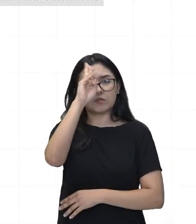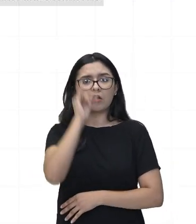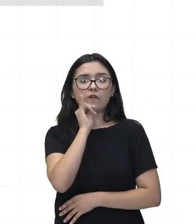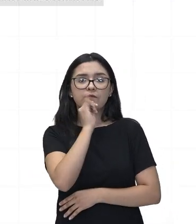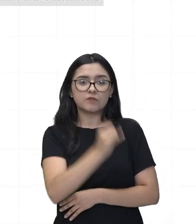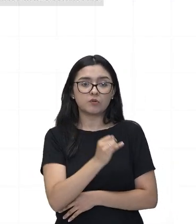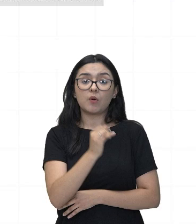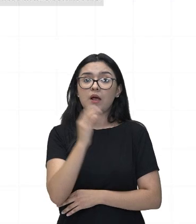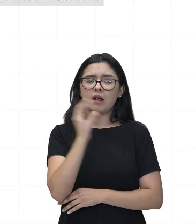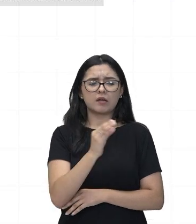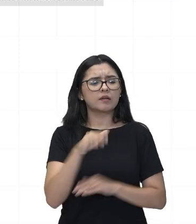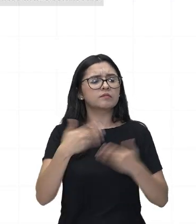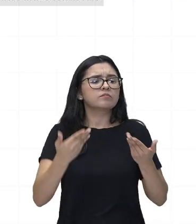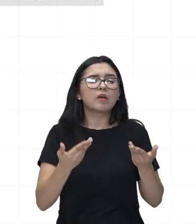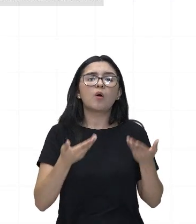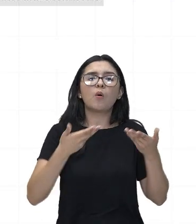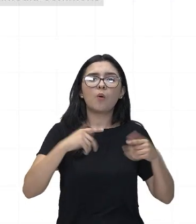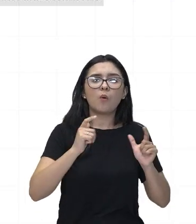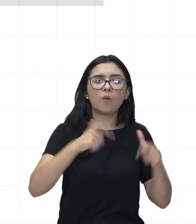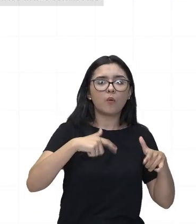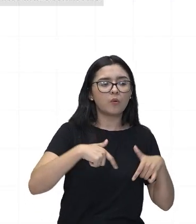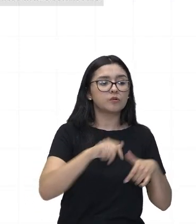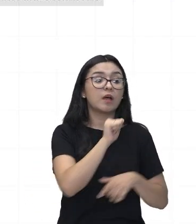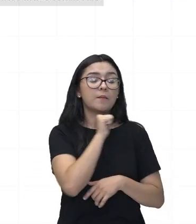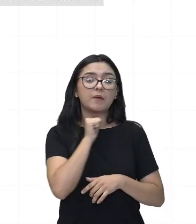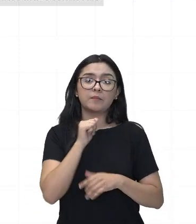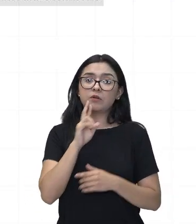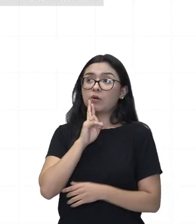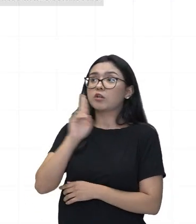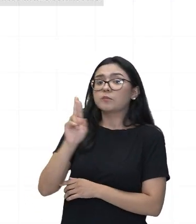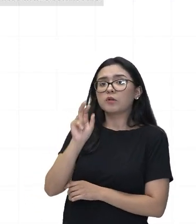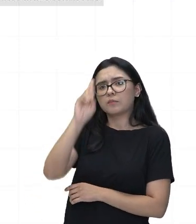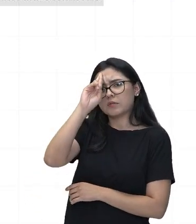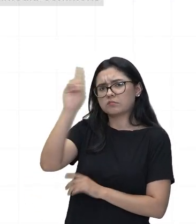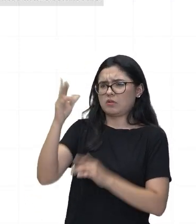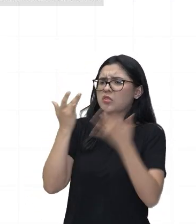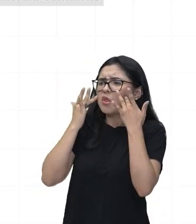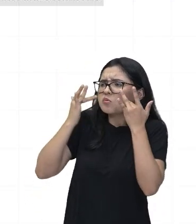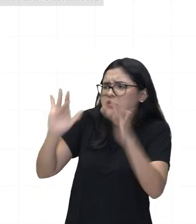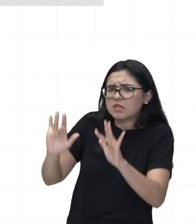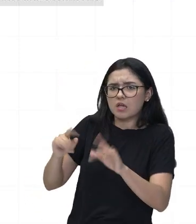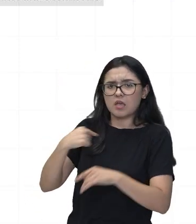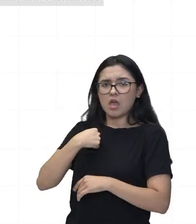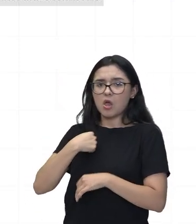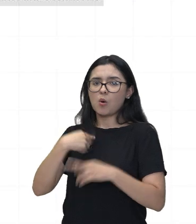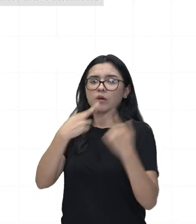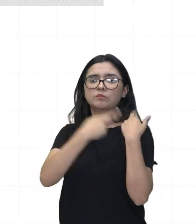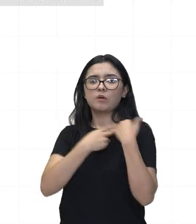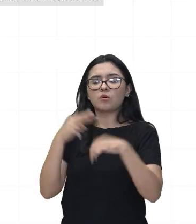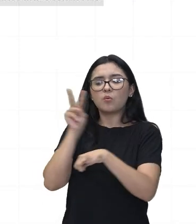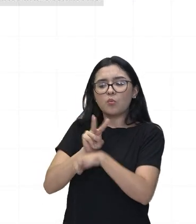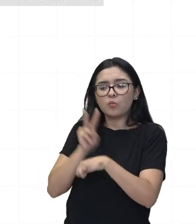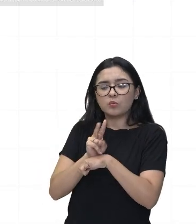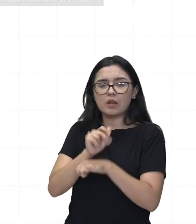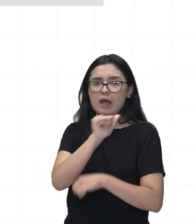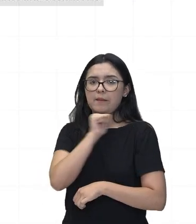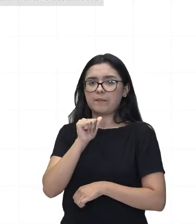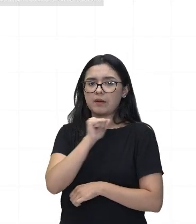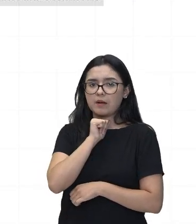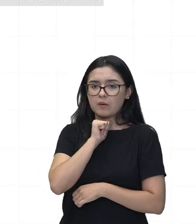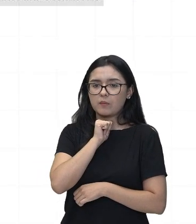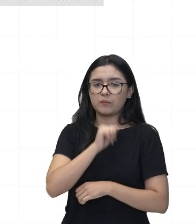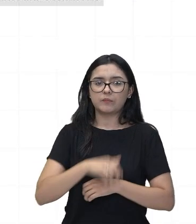Caim: onde está teu irmão Abel? Caim respondeu: não sei. Sou, porventura, eu guarda de meu